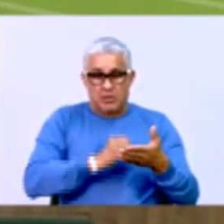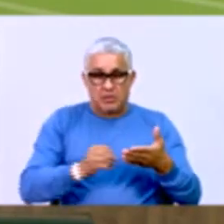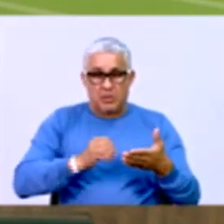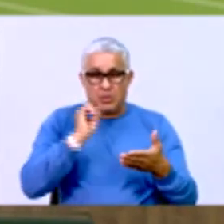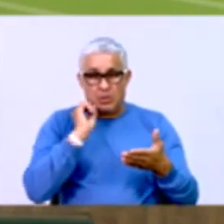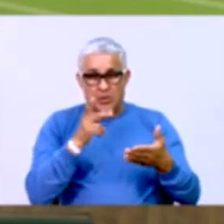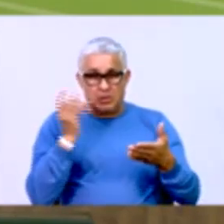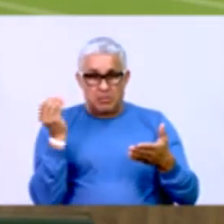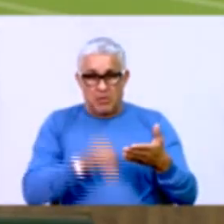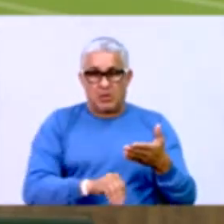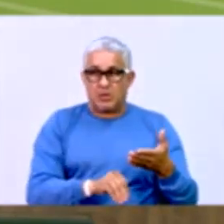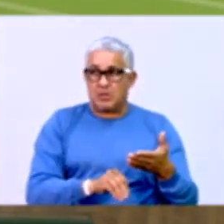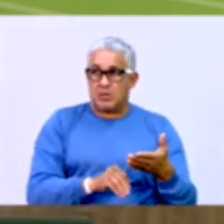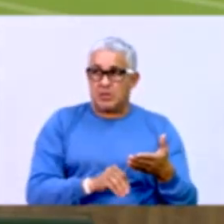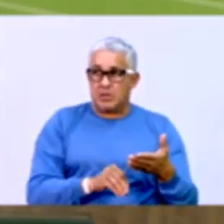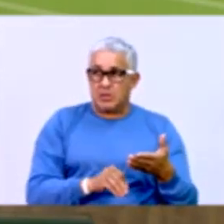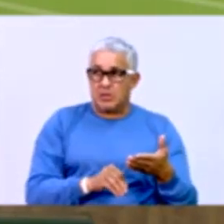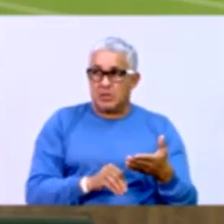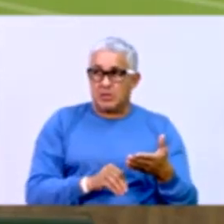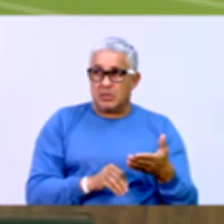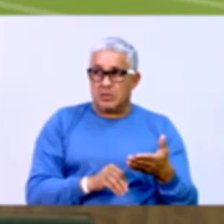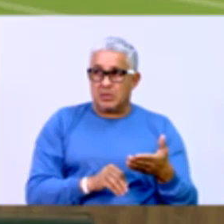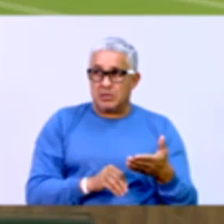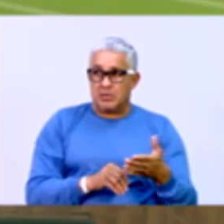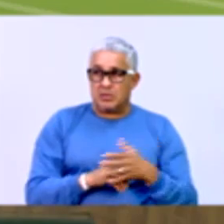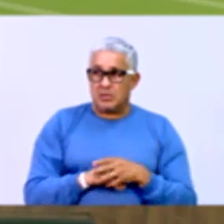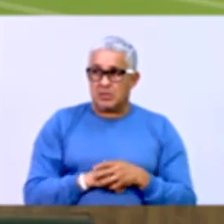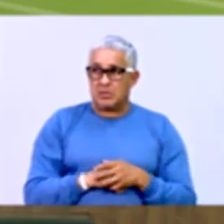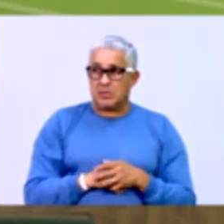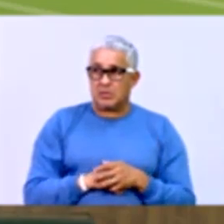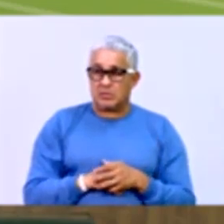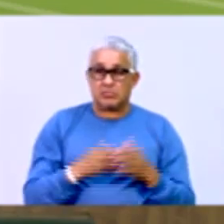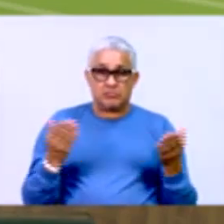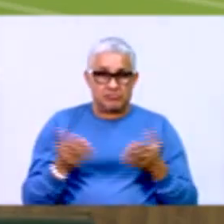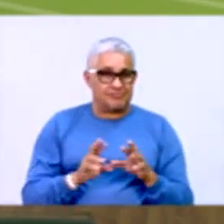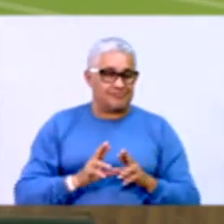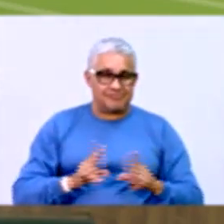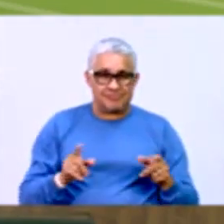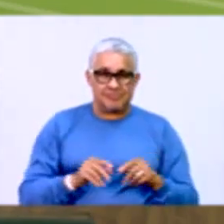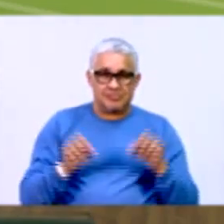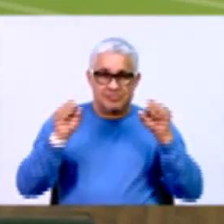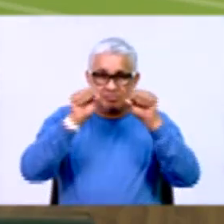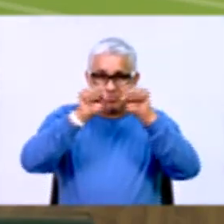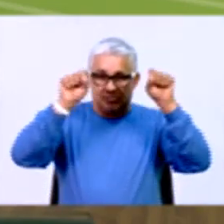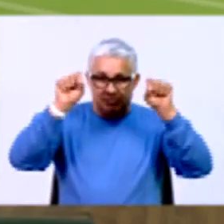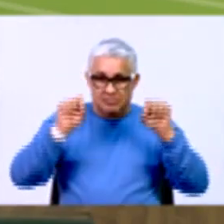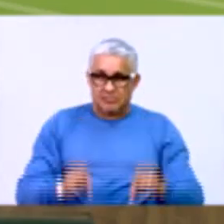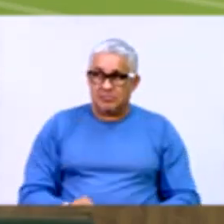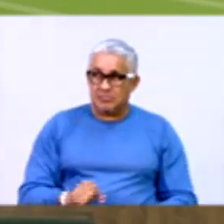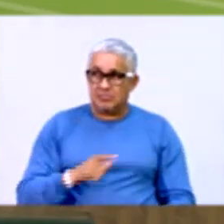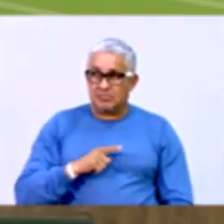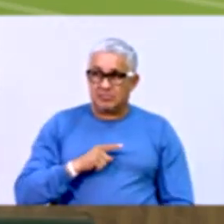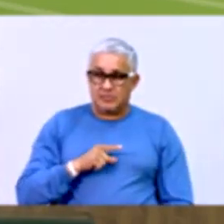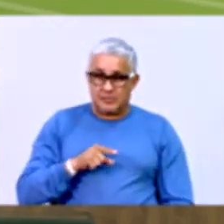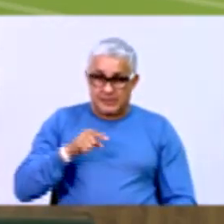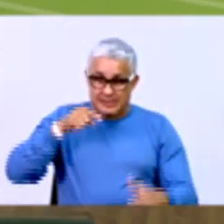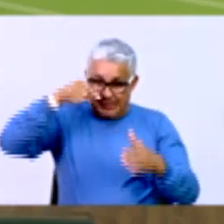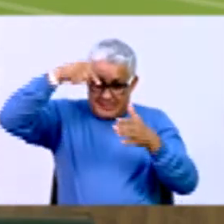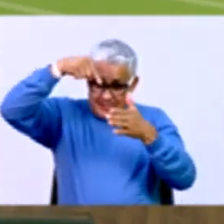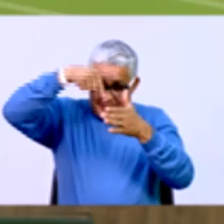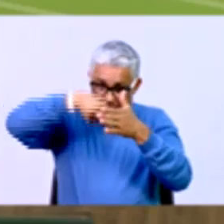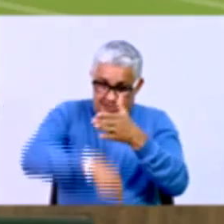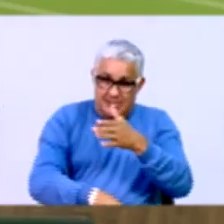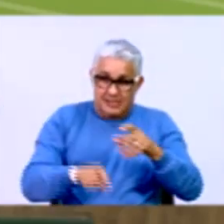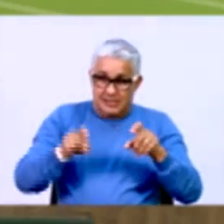Então, era mais ou menos isso, fazia uns índices, né? Hoje não, o sistema ele vai lá nas informações